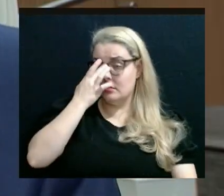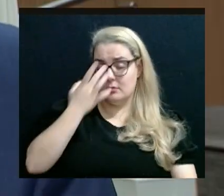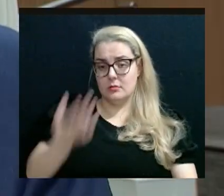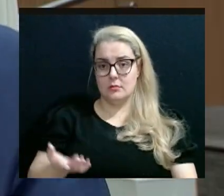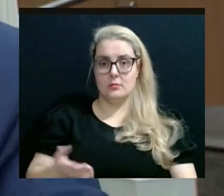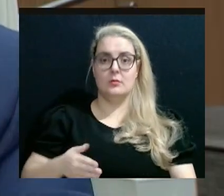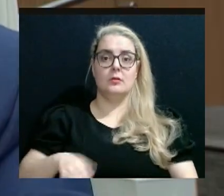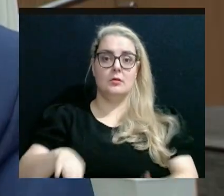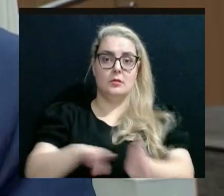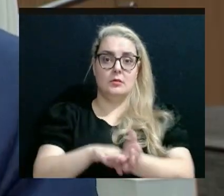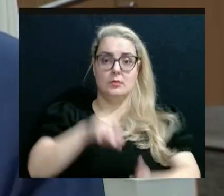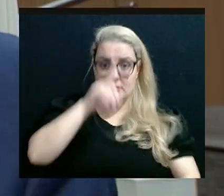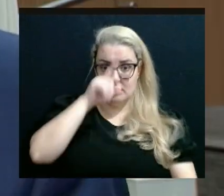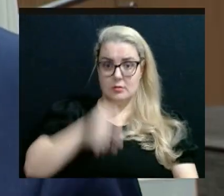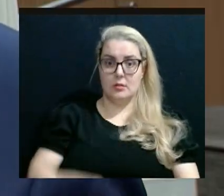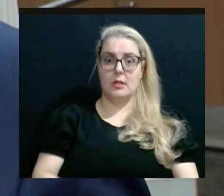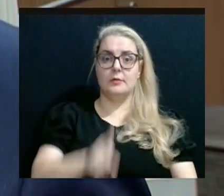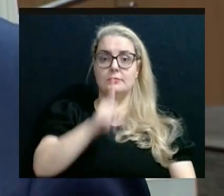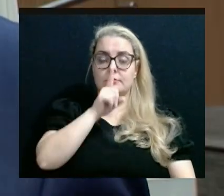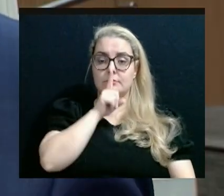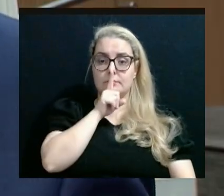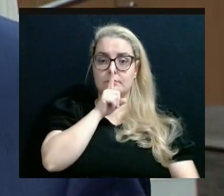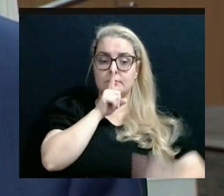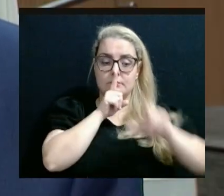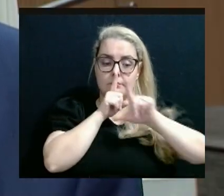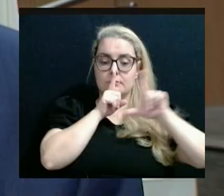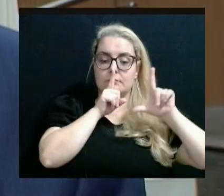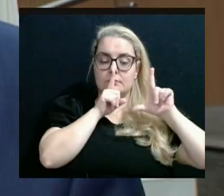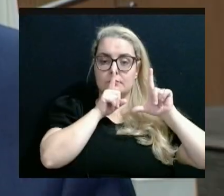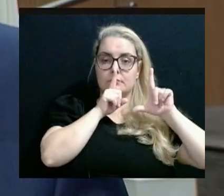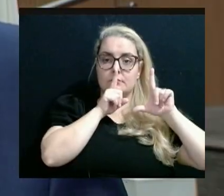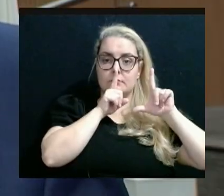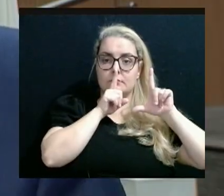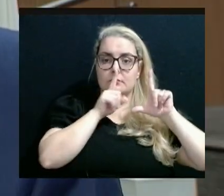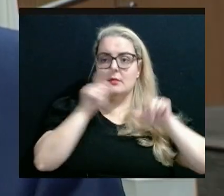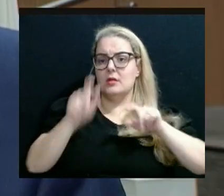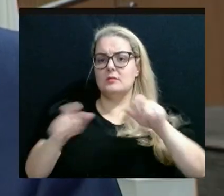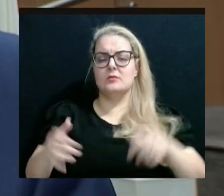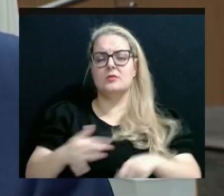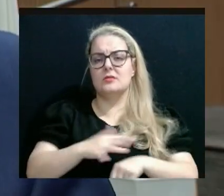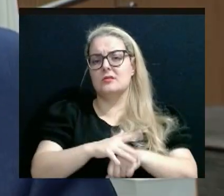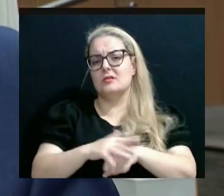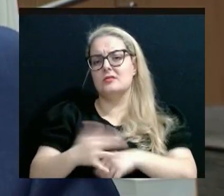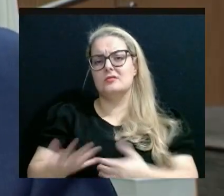lá no hospital tem uma plaquinha, silêncio, porque as pessoas que estão ali estão com dores, elas não querem ouvir barulho, né?